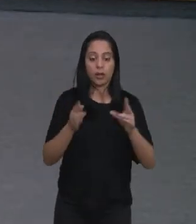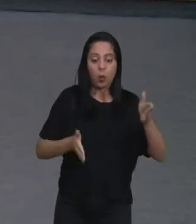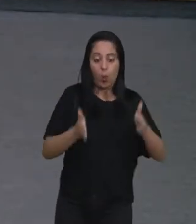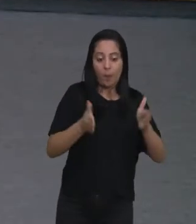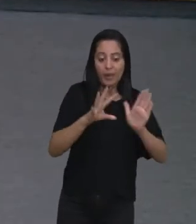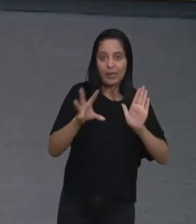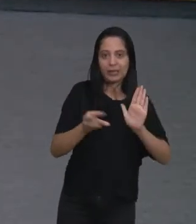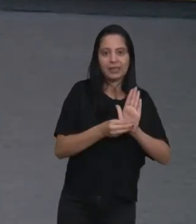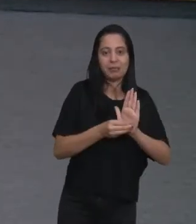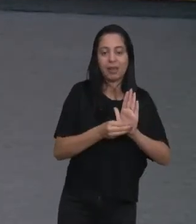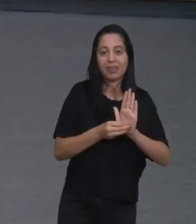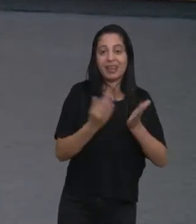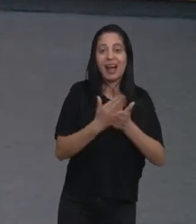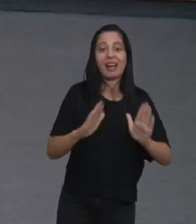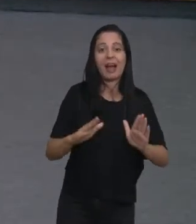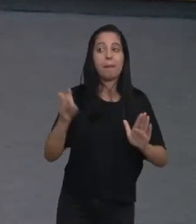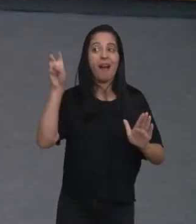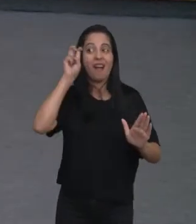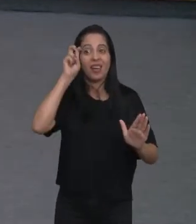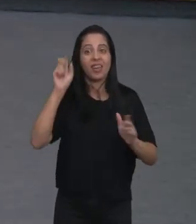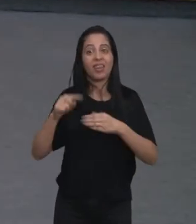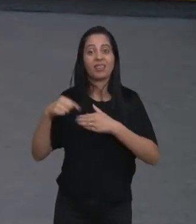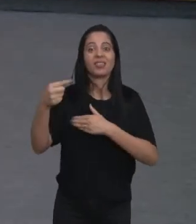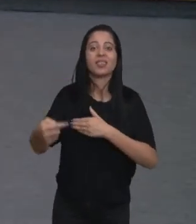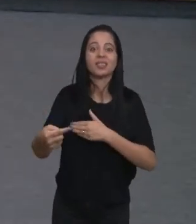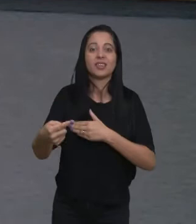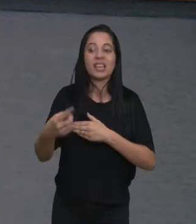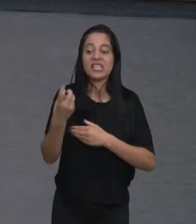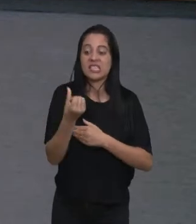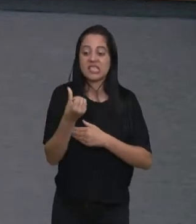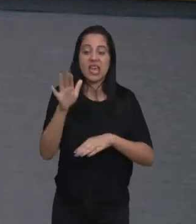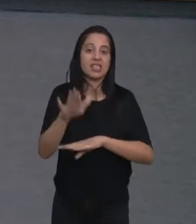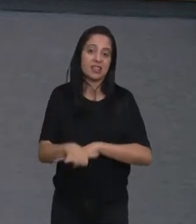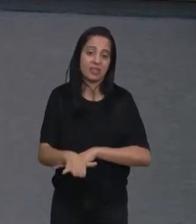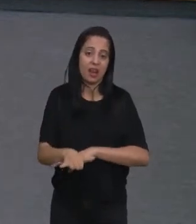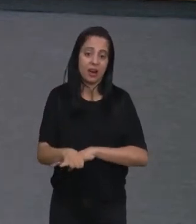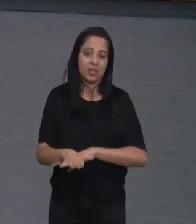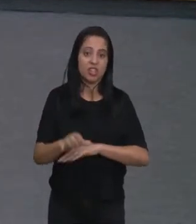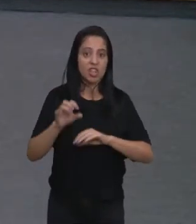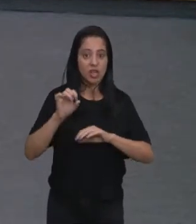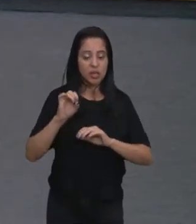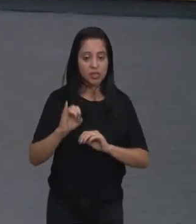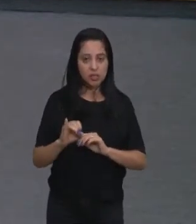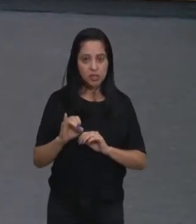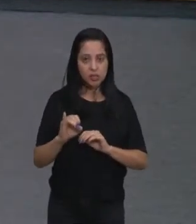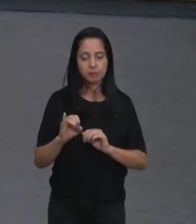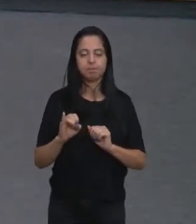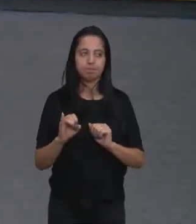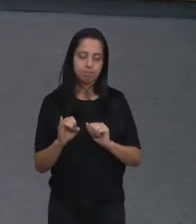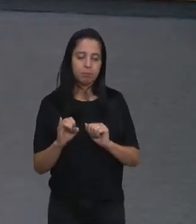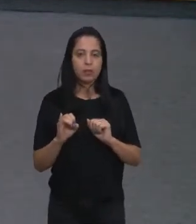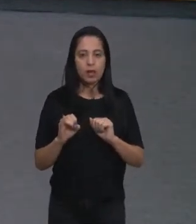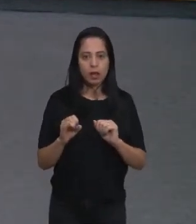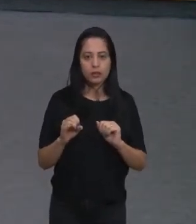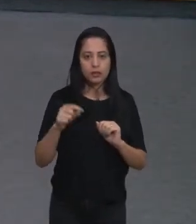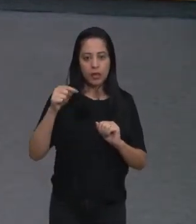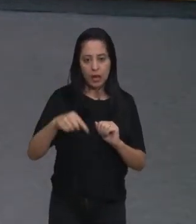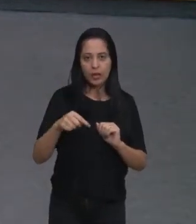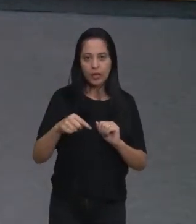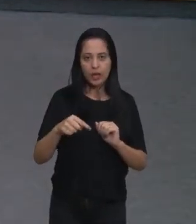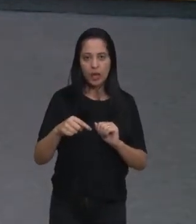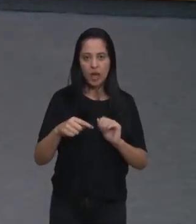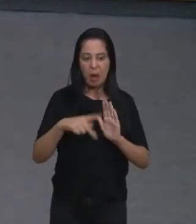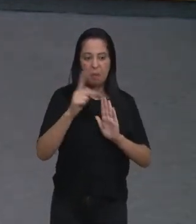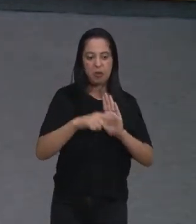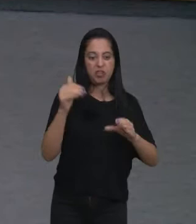emenda acabará na quinta-feira, às 18 horas. Como essa casa votou o projeto